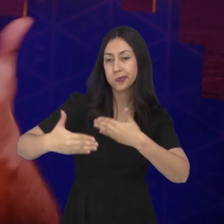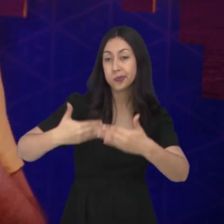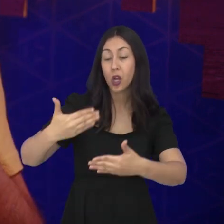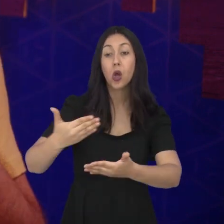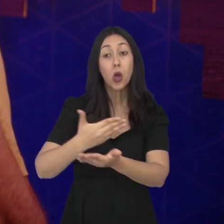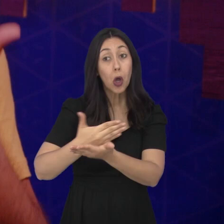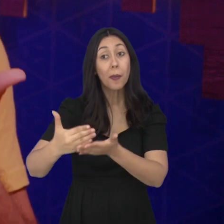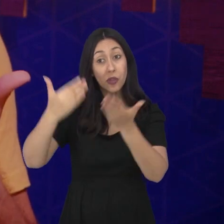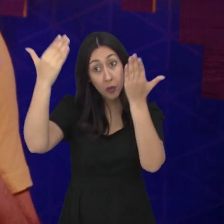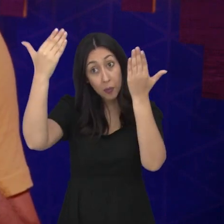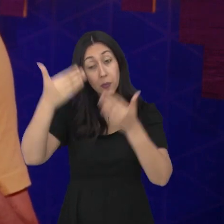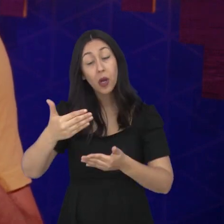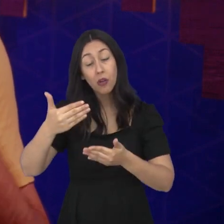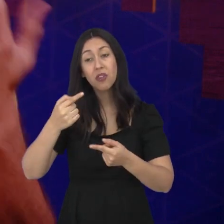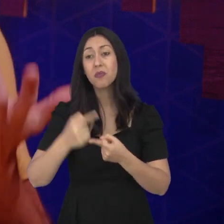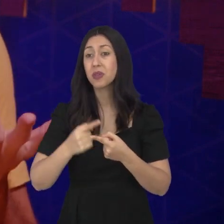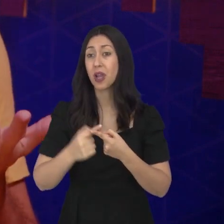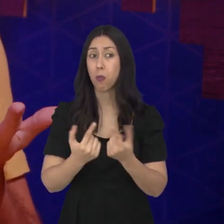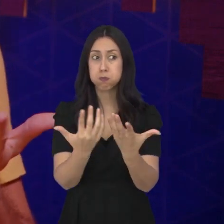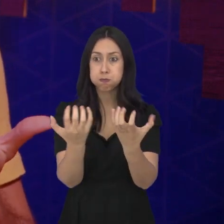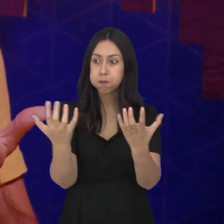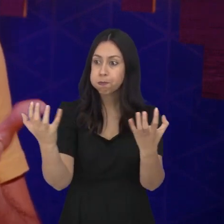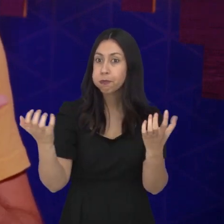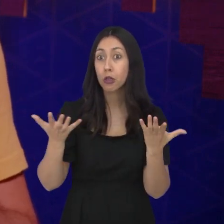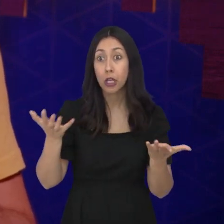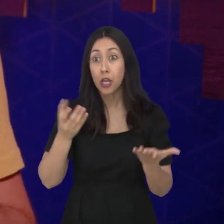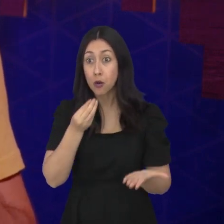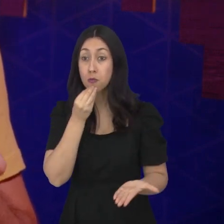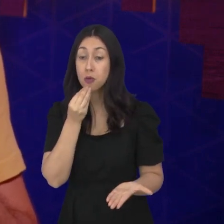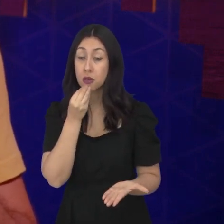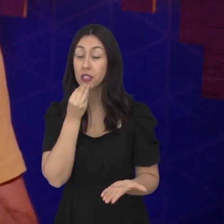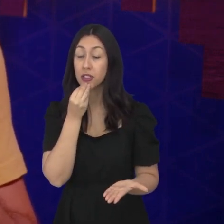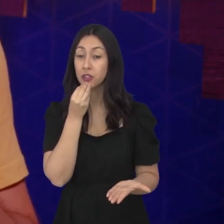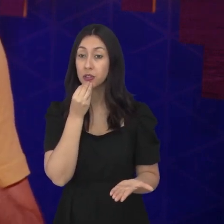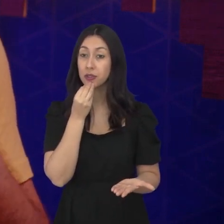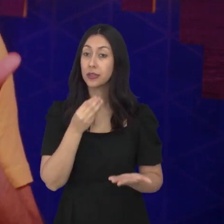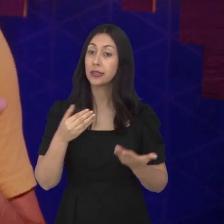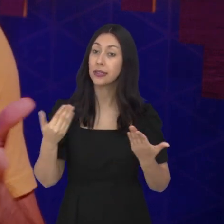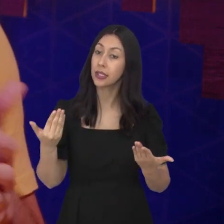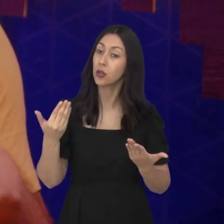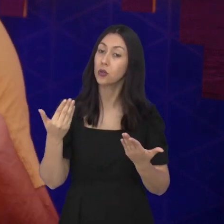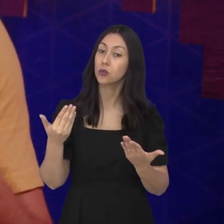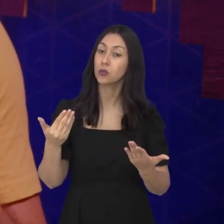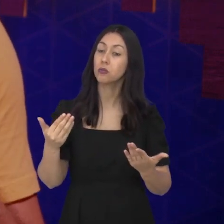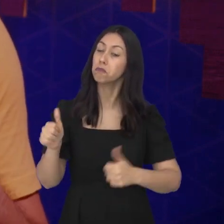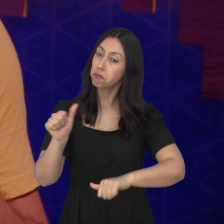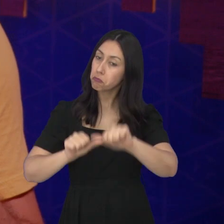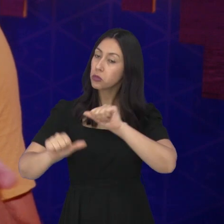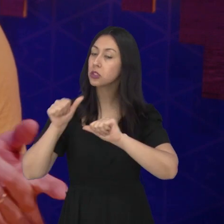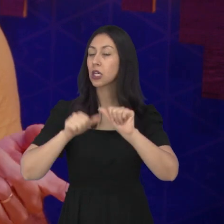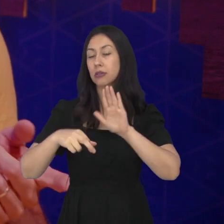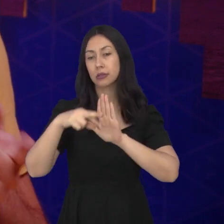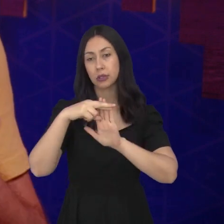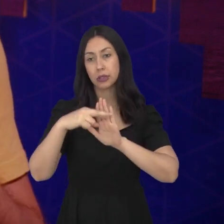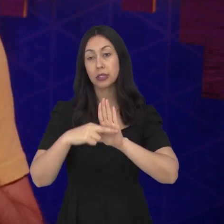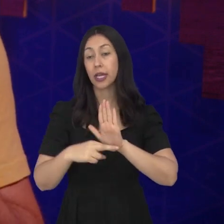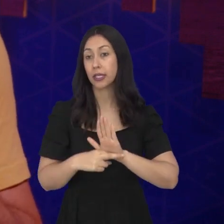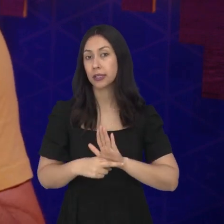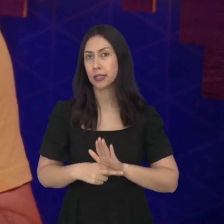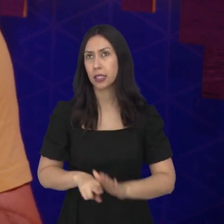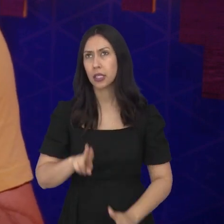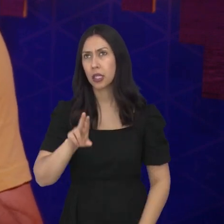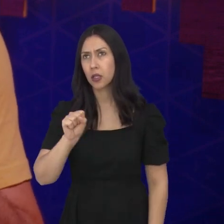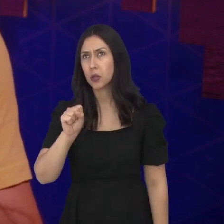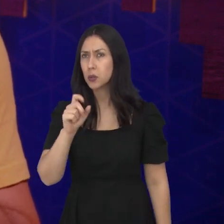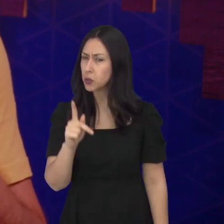a fazer essa prova, né, porque muita gente queria. E aí passaram a aplicar essa prova. Na